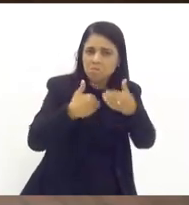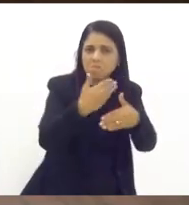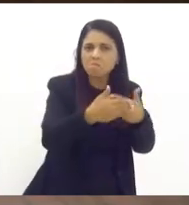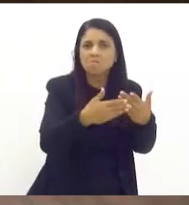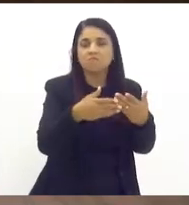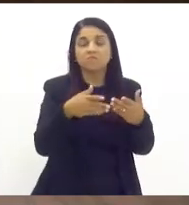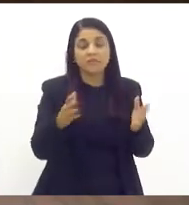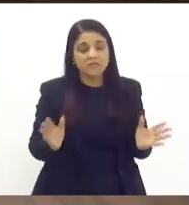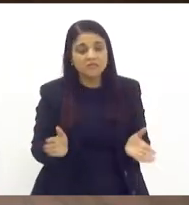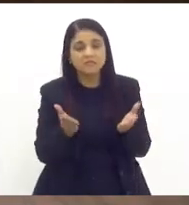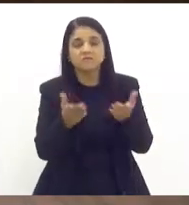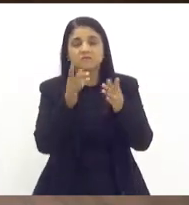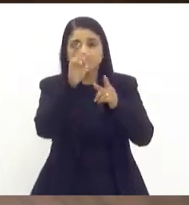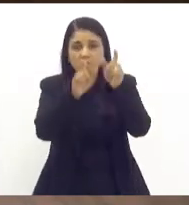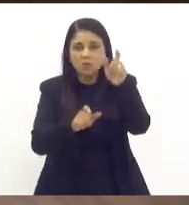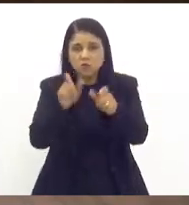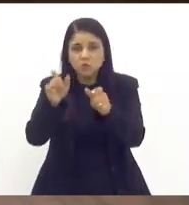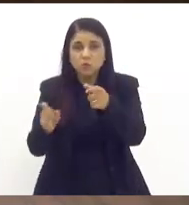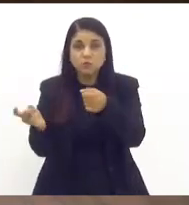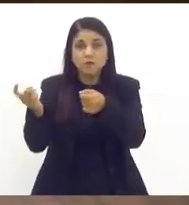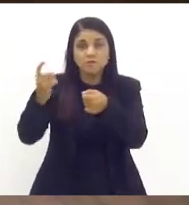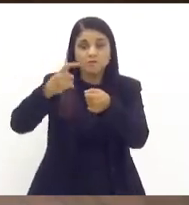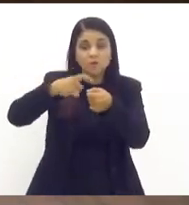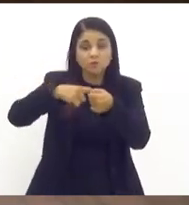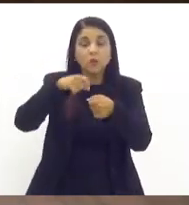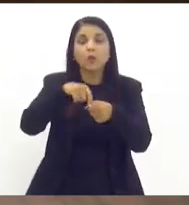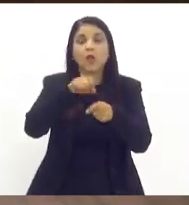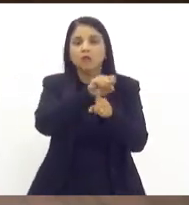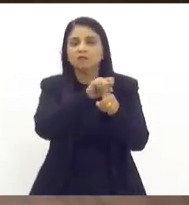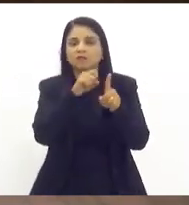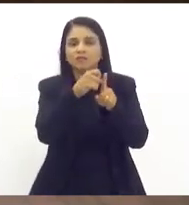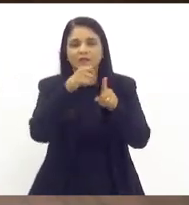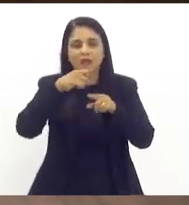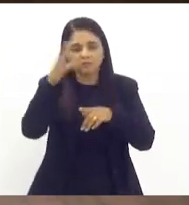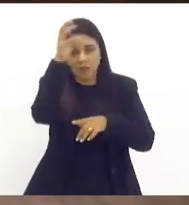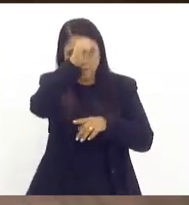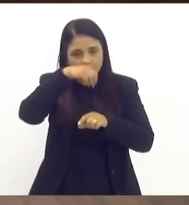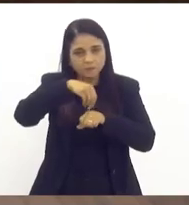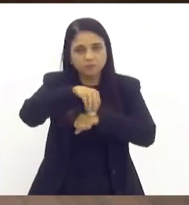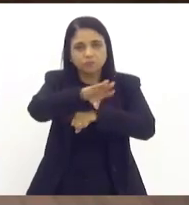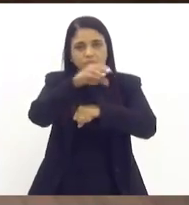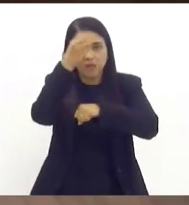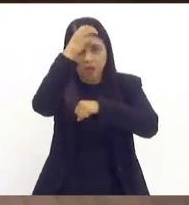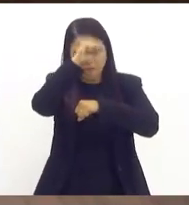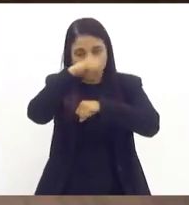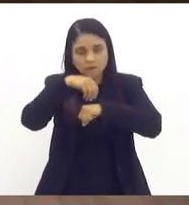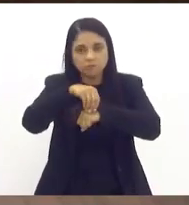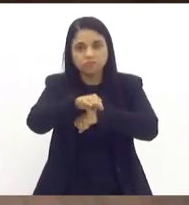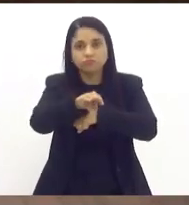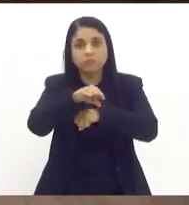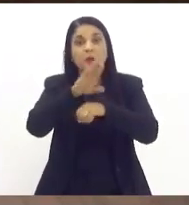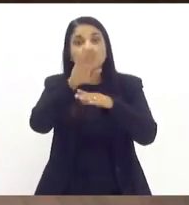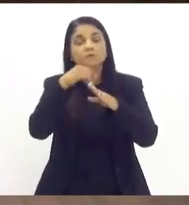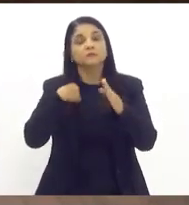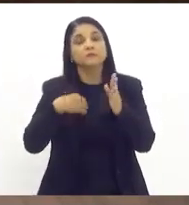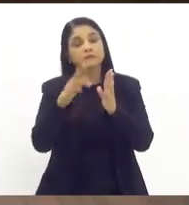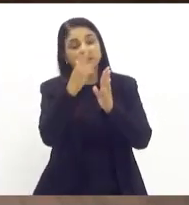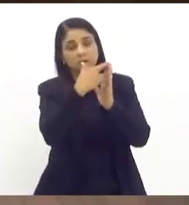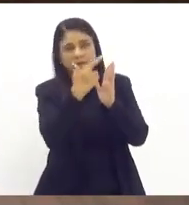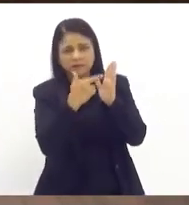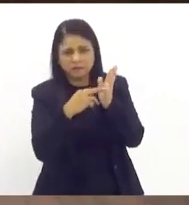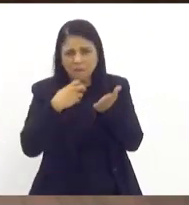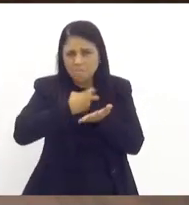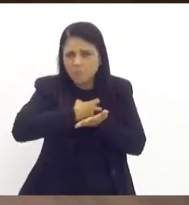a retornar para a sociedade aquilo que elas ganham de volta mas estabelecimento de medidas punitivas